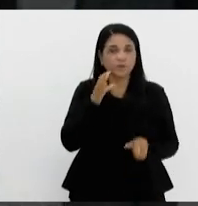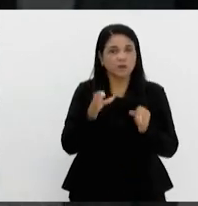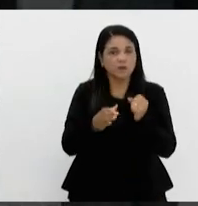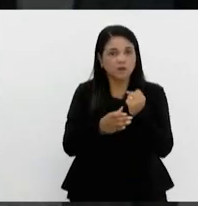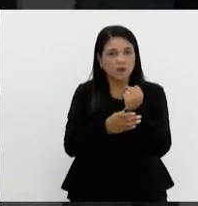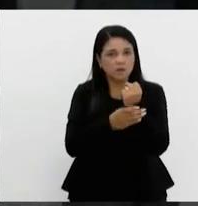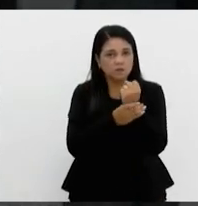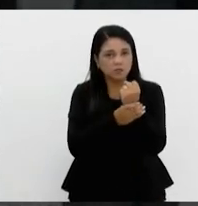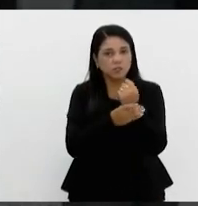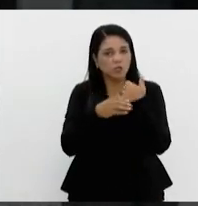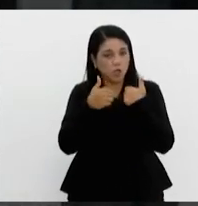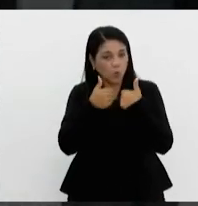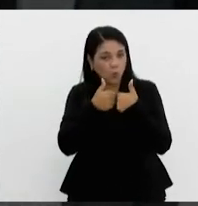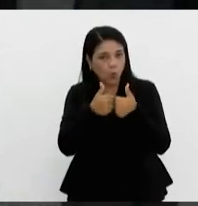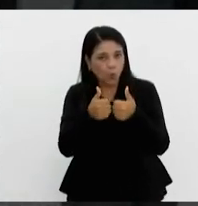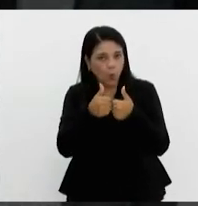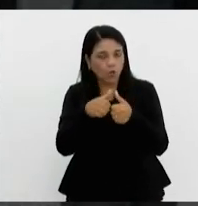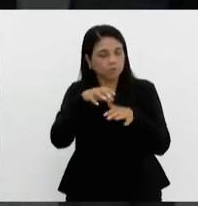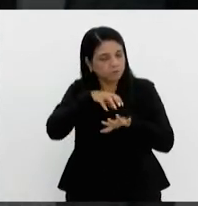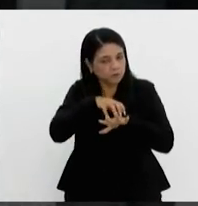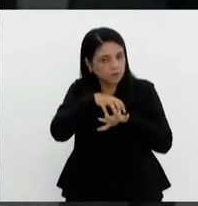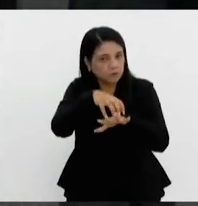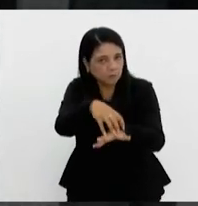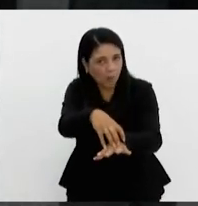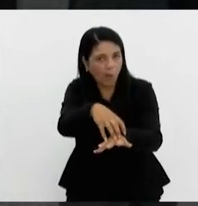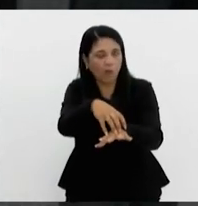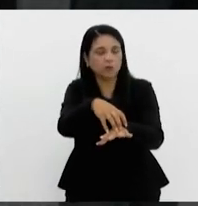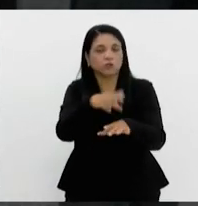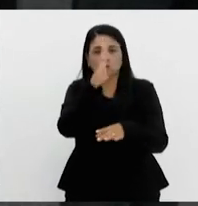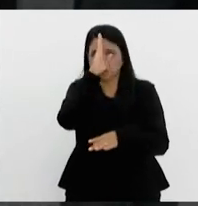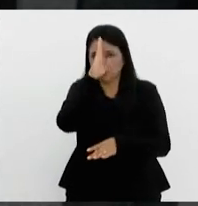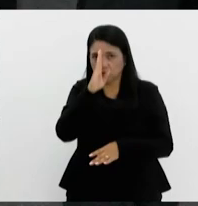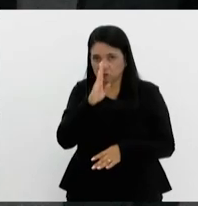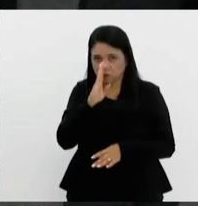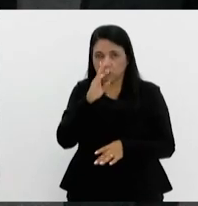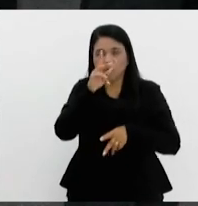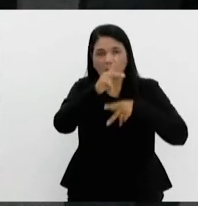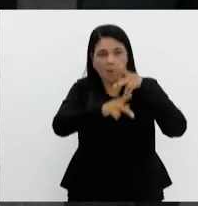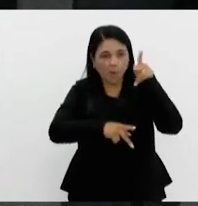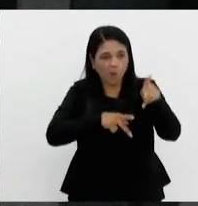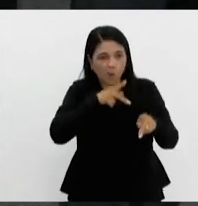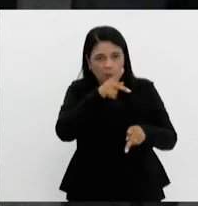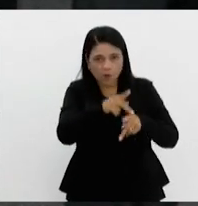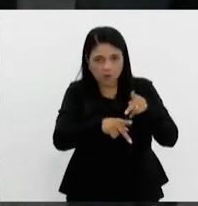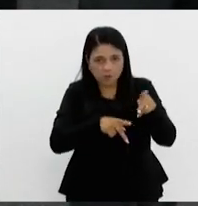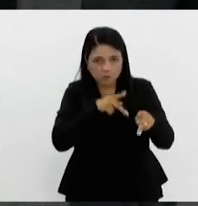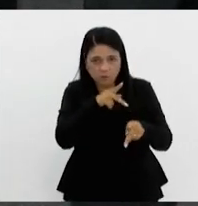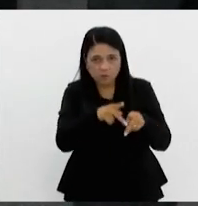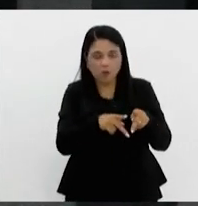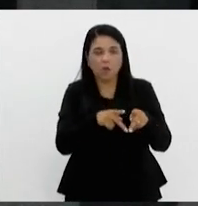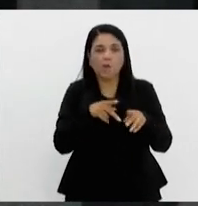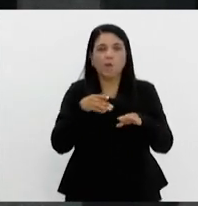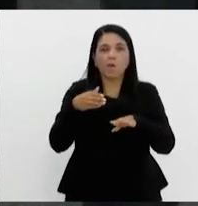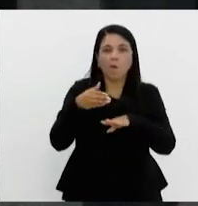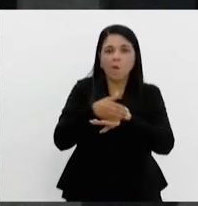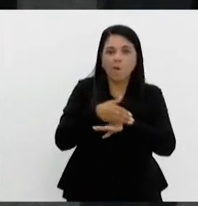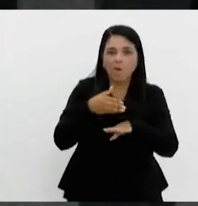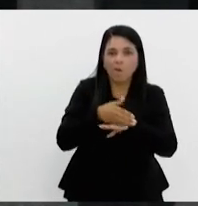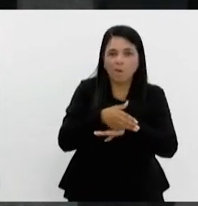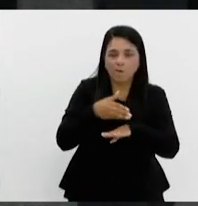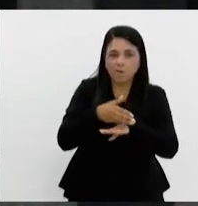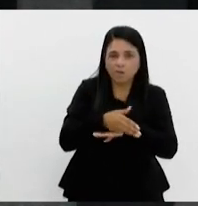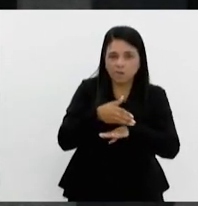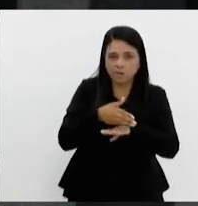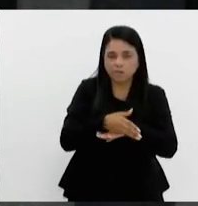do transporte público gratuito para toda a população poder ir comparecer também, poder fazer parte,